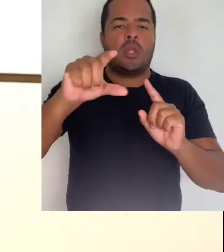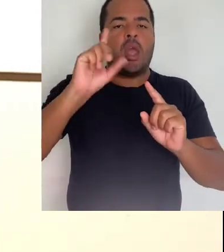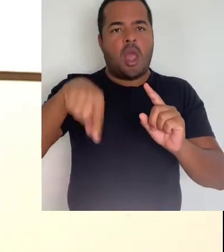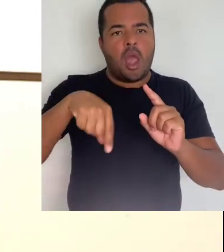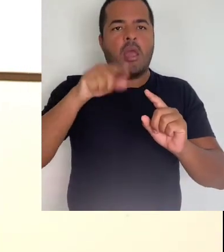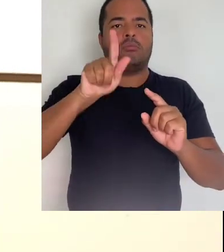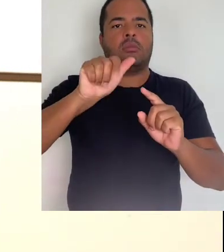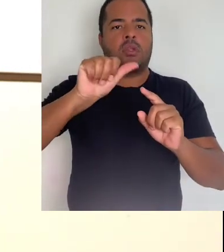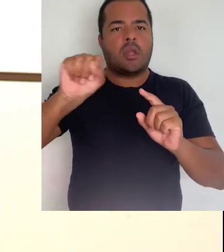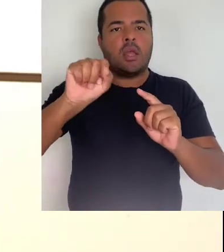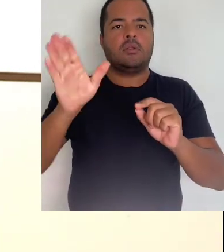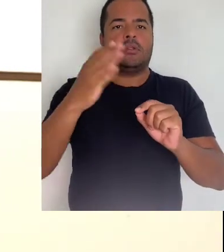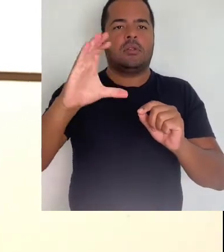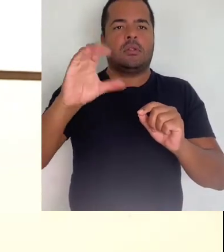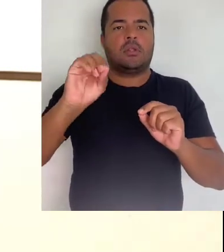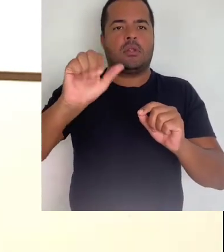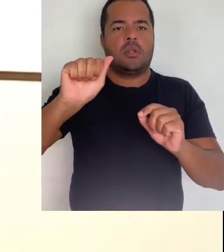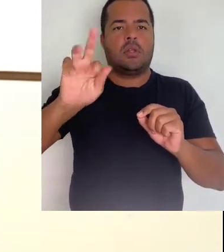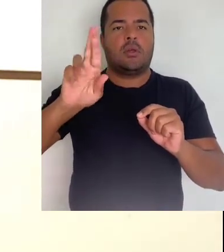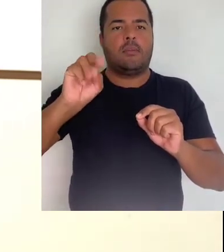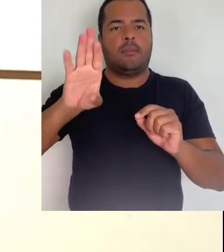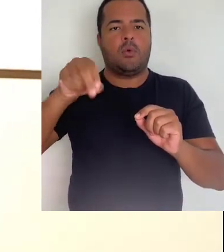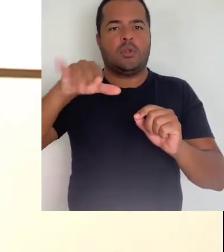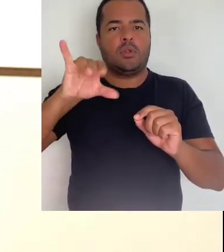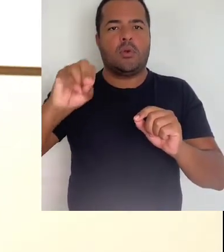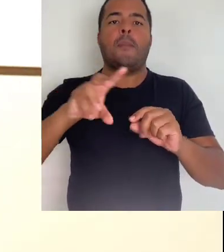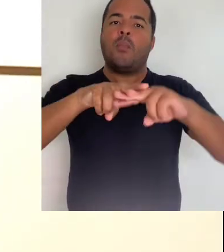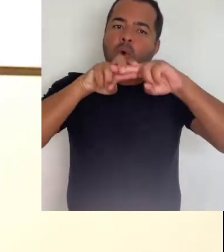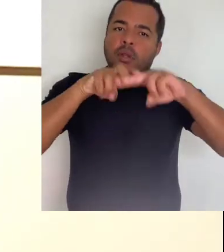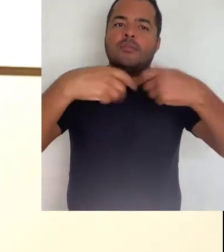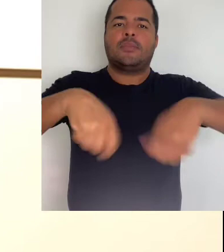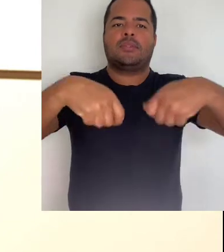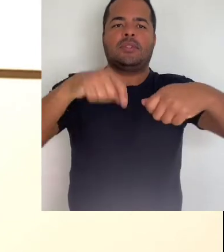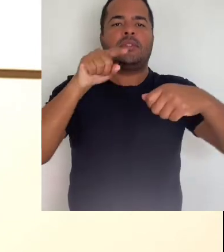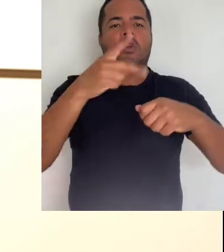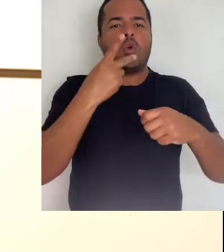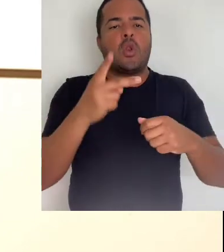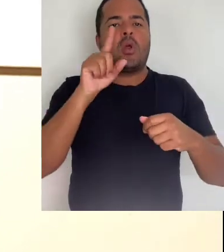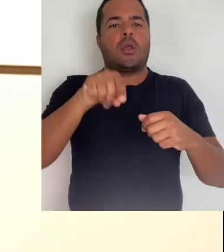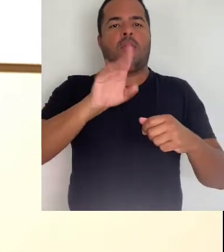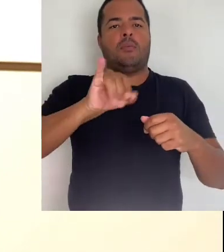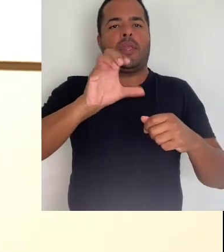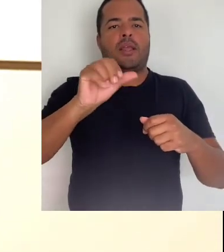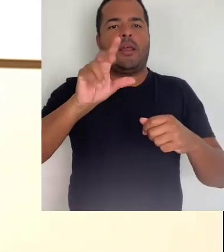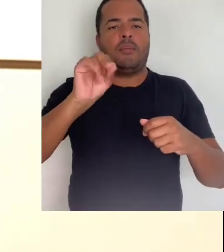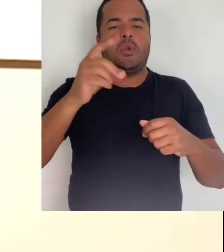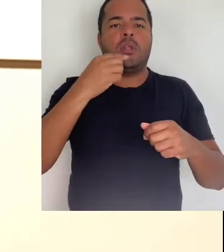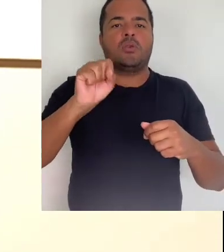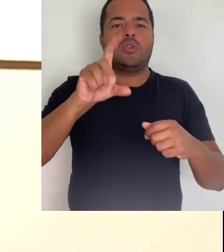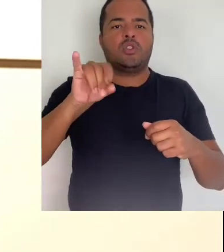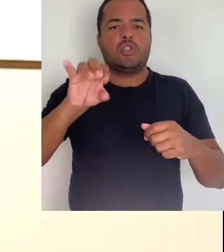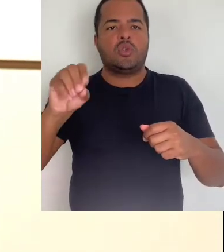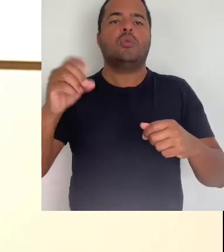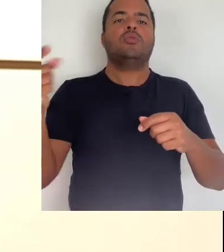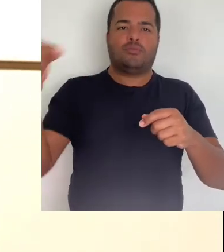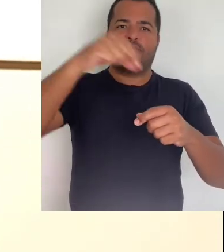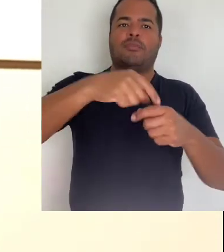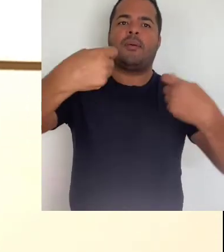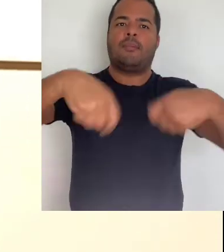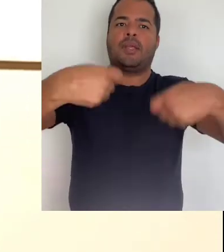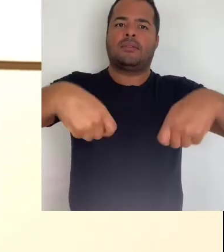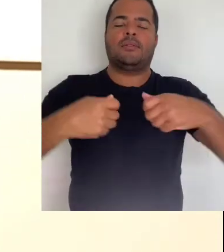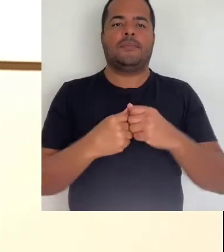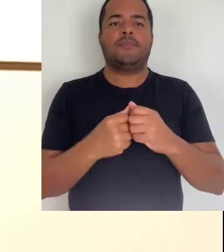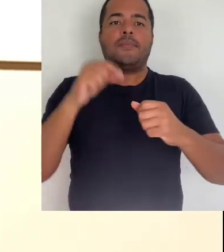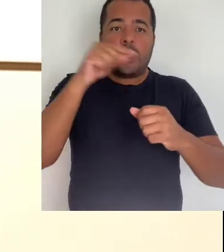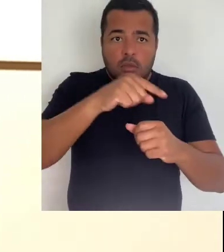gás carbônico, tá? Então, por isso que é importante colocar o bicarbonato de sódio, tá? Então, percebam aí claramente, ó,